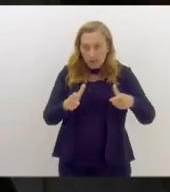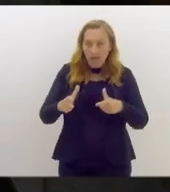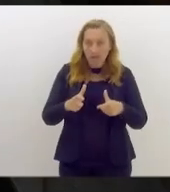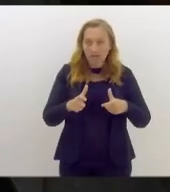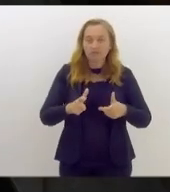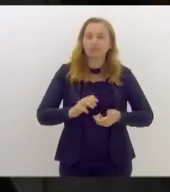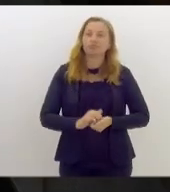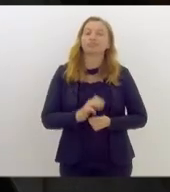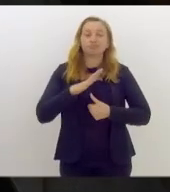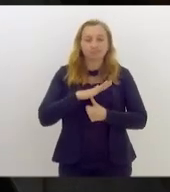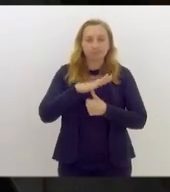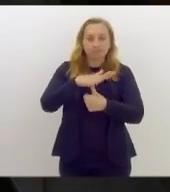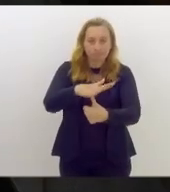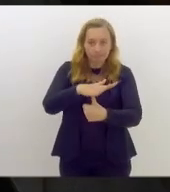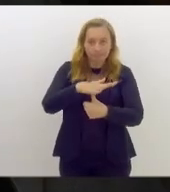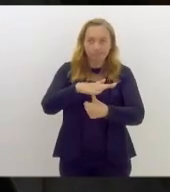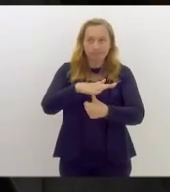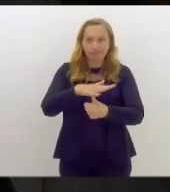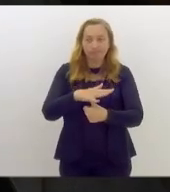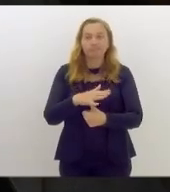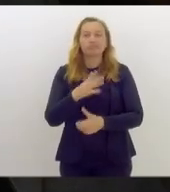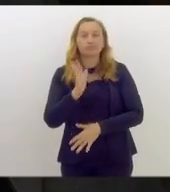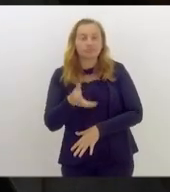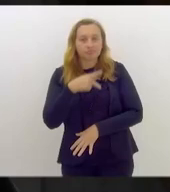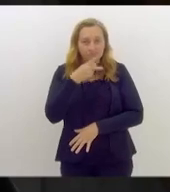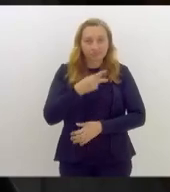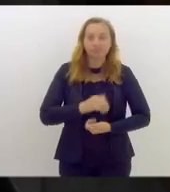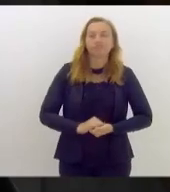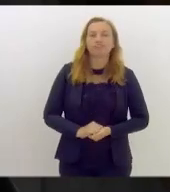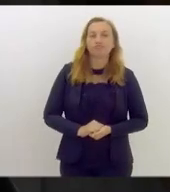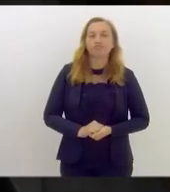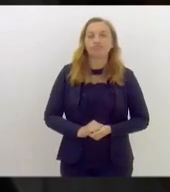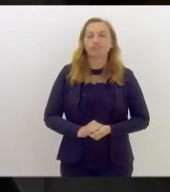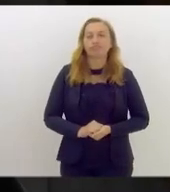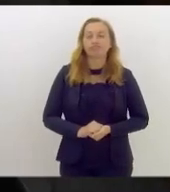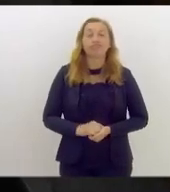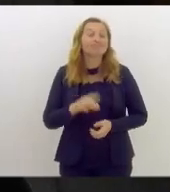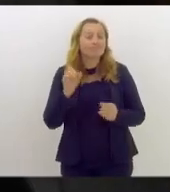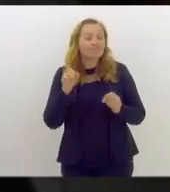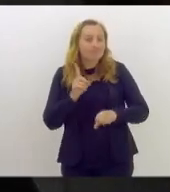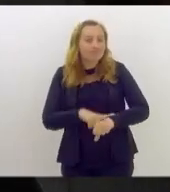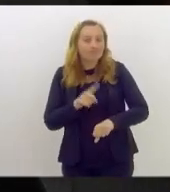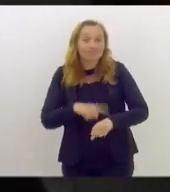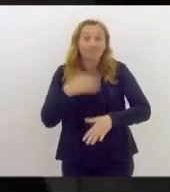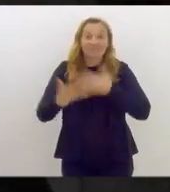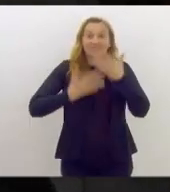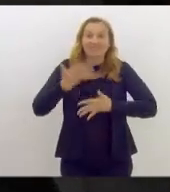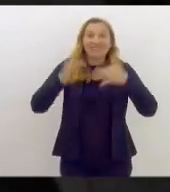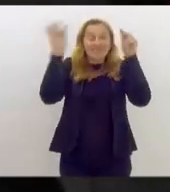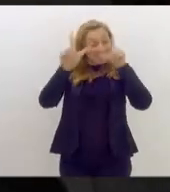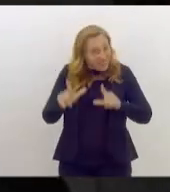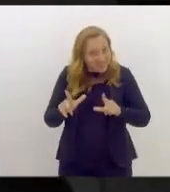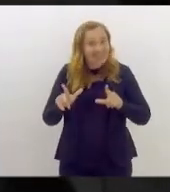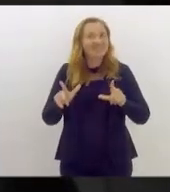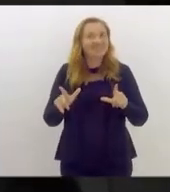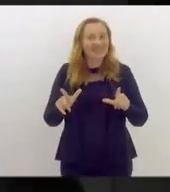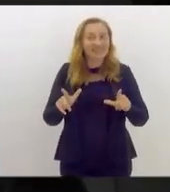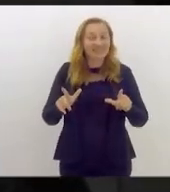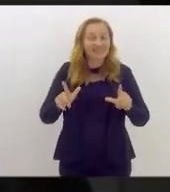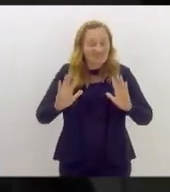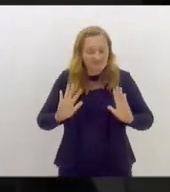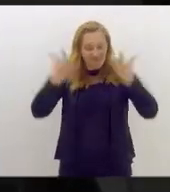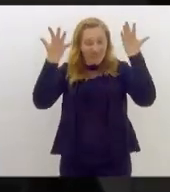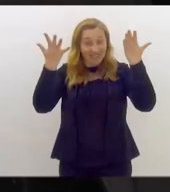Reitoria cuja reitor Acabei de citar era um momento de alegria de festa foi um momento de alegria de festa uma linda